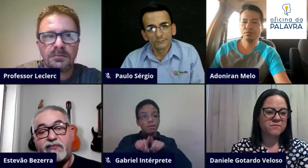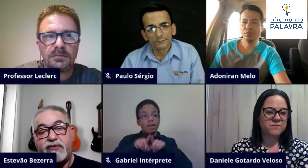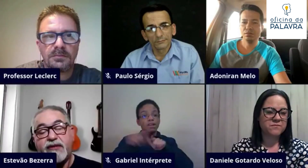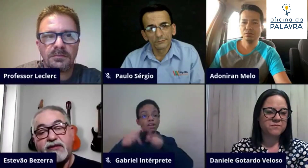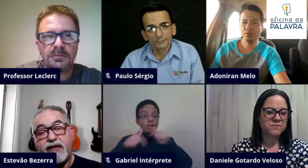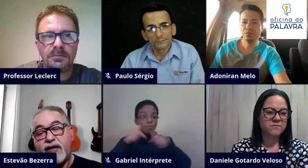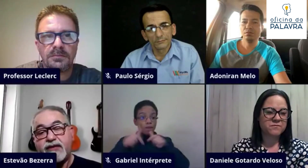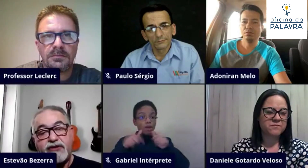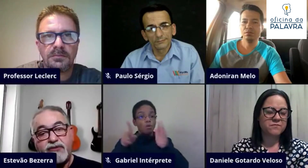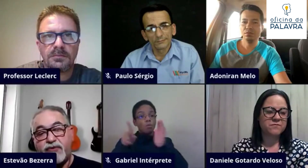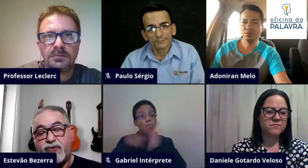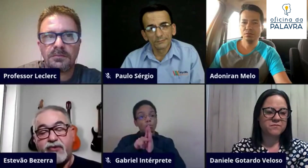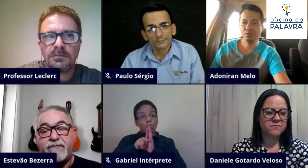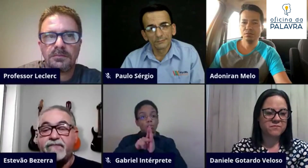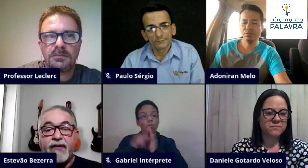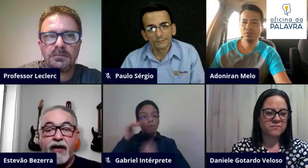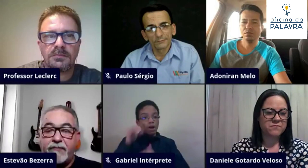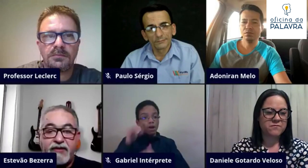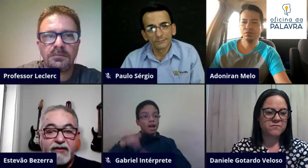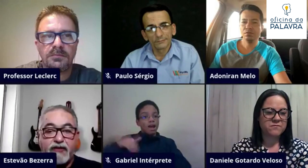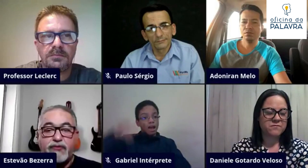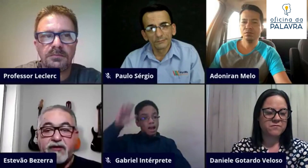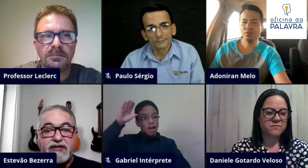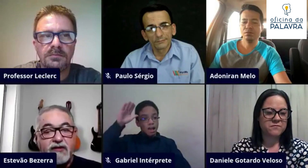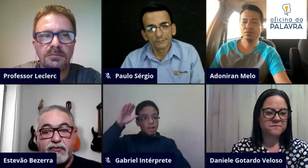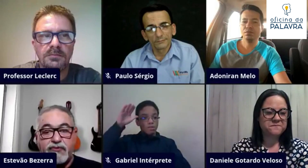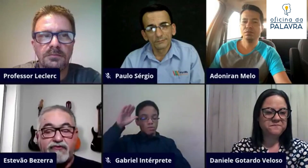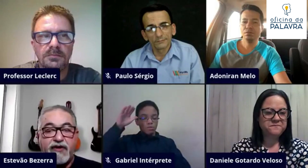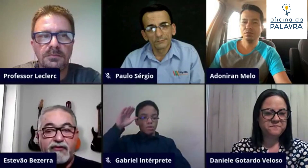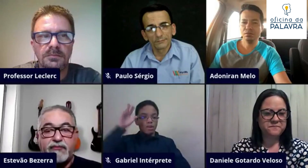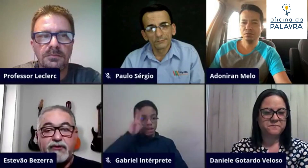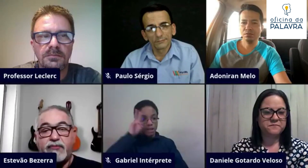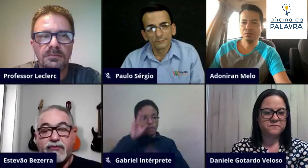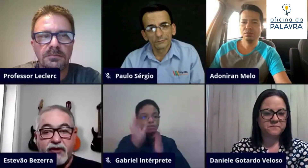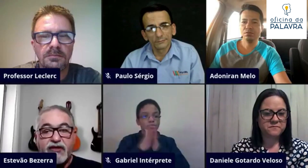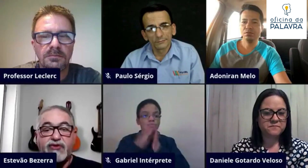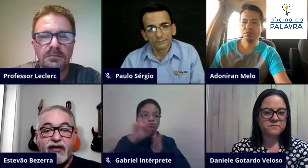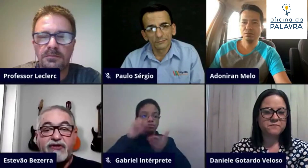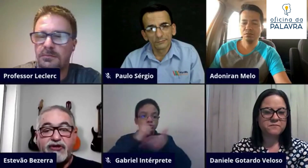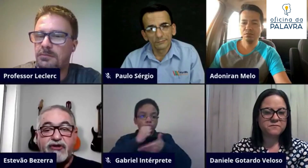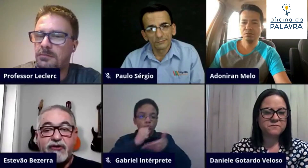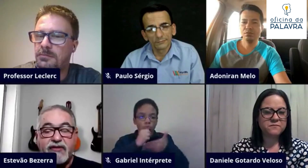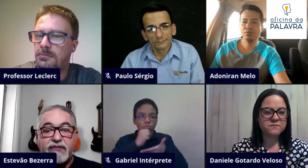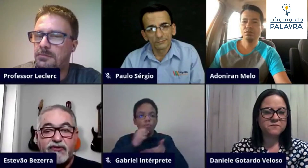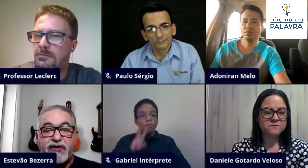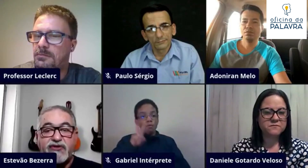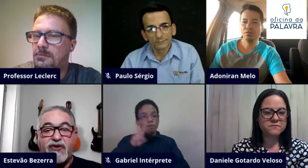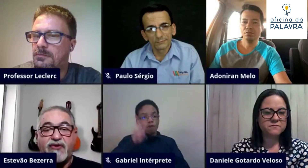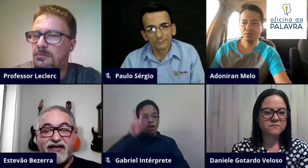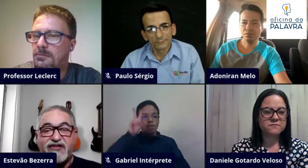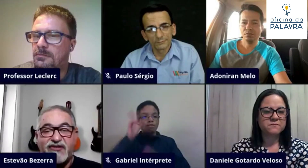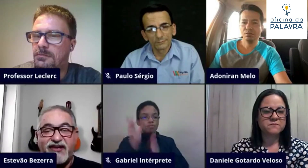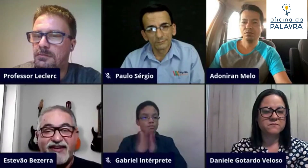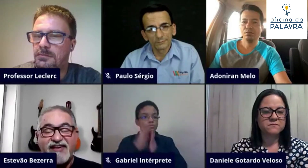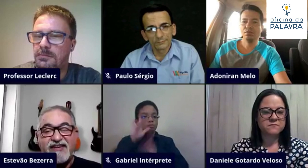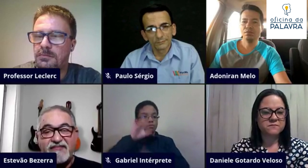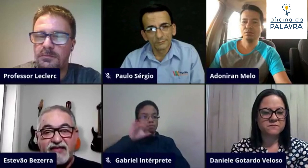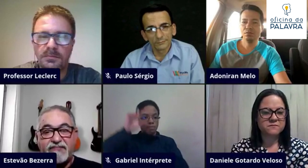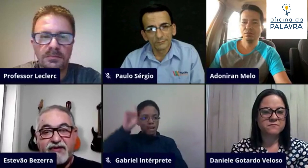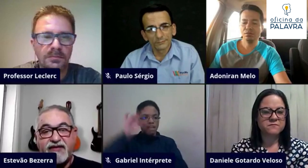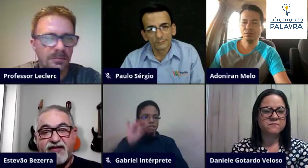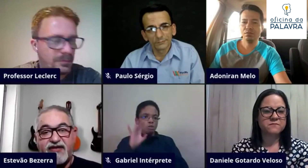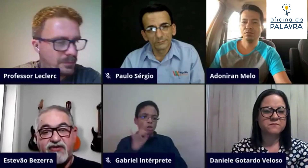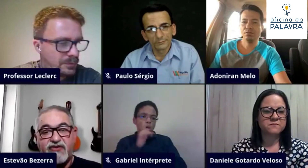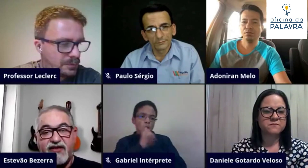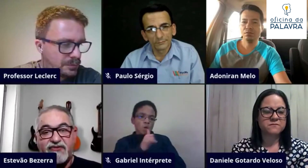são histórias bíblicas, e nelas a gente procura apresentar os princípios, os valores bíblicos. O que a história diz não é simplesmente só contar a história, né?